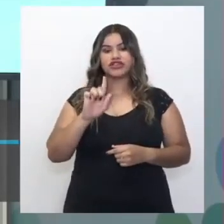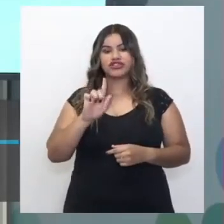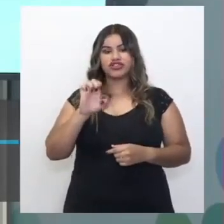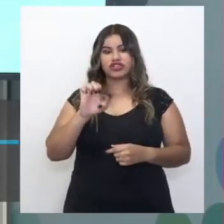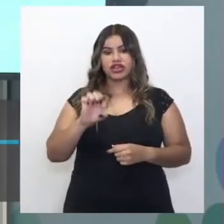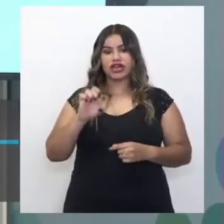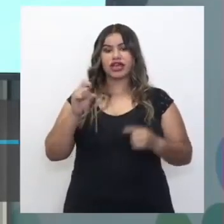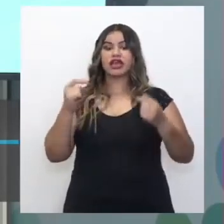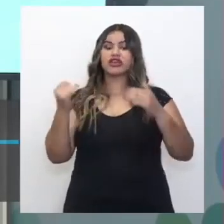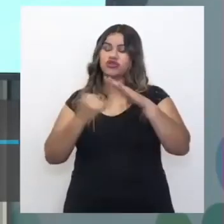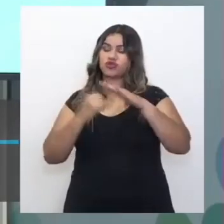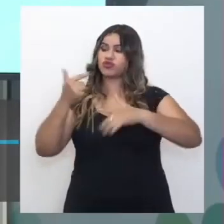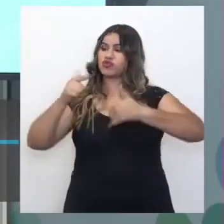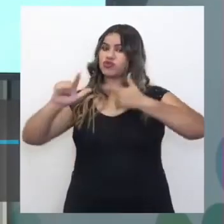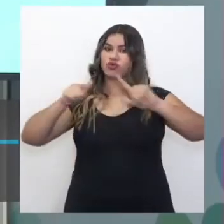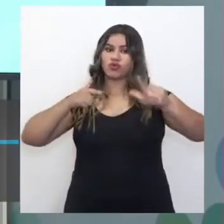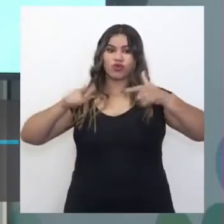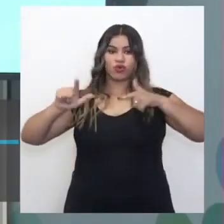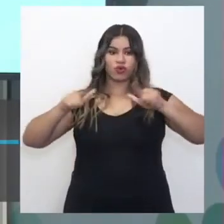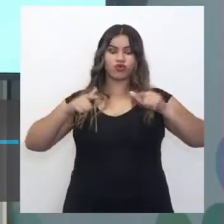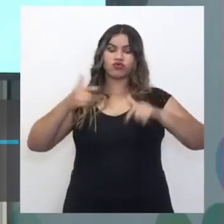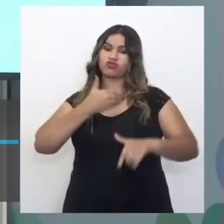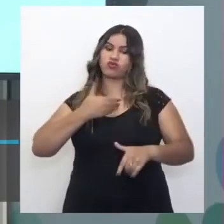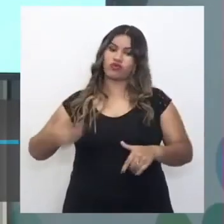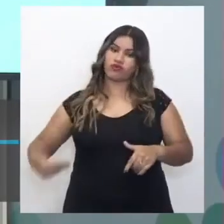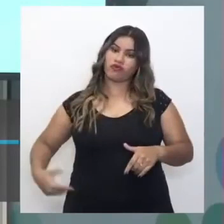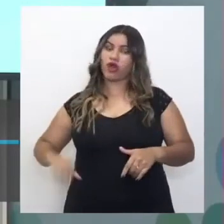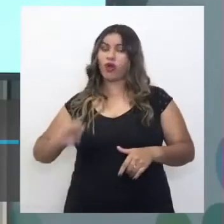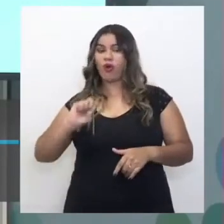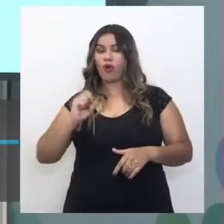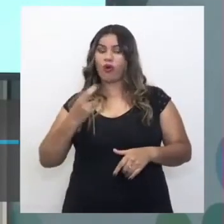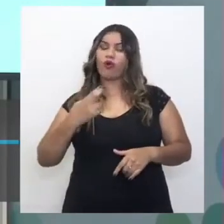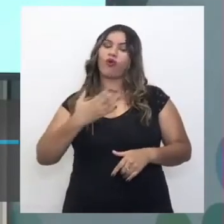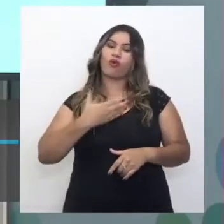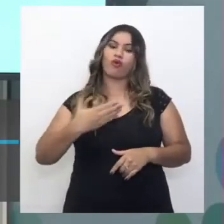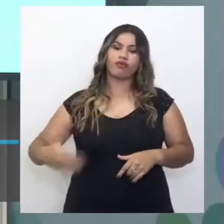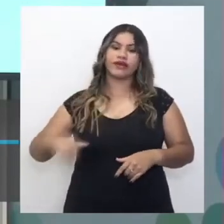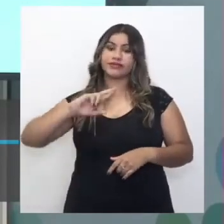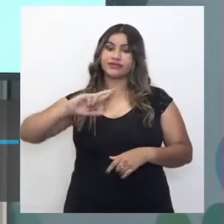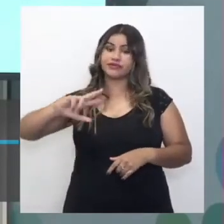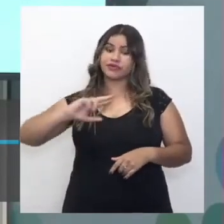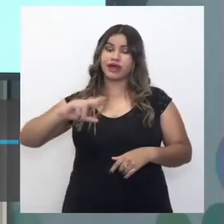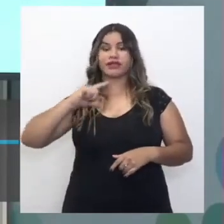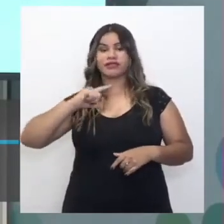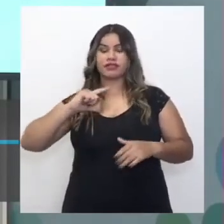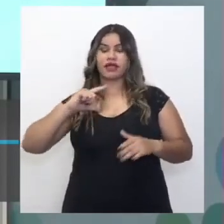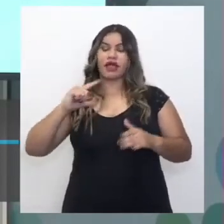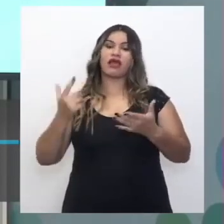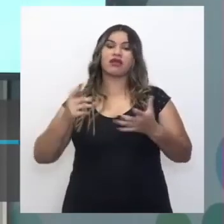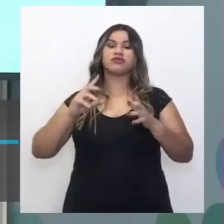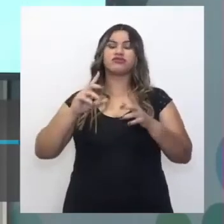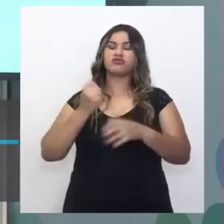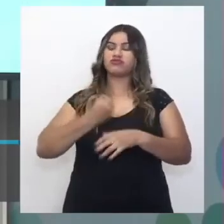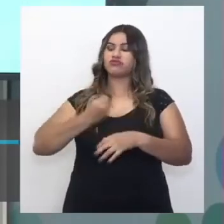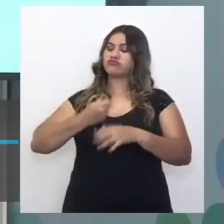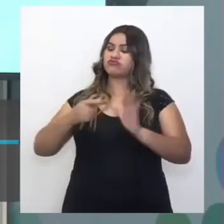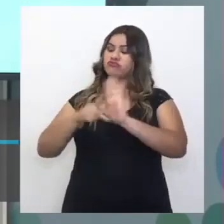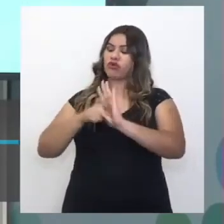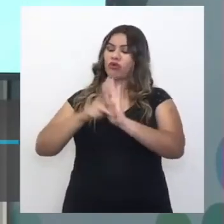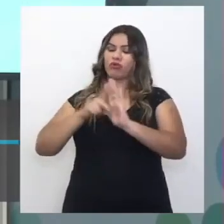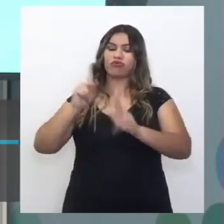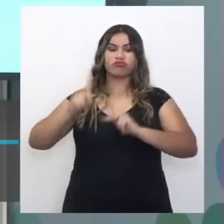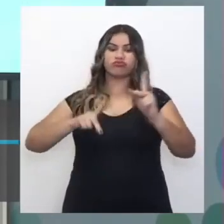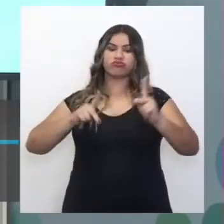né, tanto governamentais ou não governamentais, que trabalham com esses números da sociedade, né, indicadores populacionais,